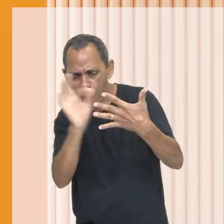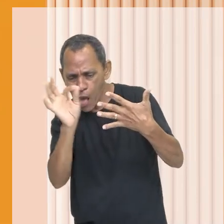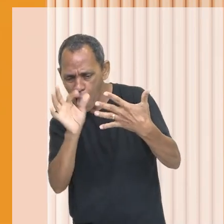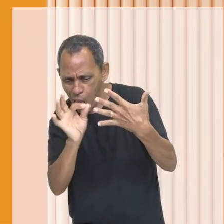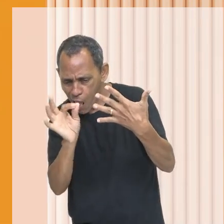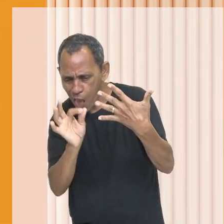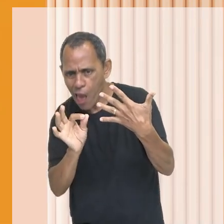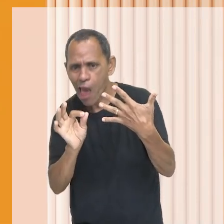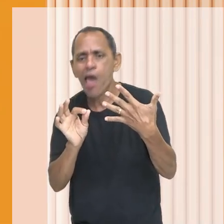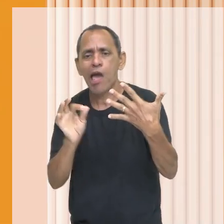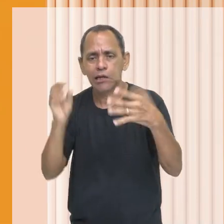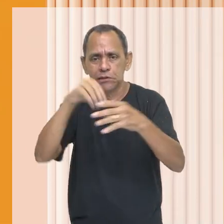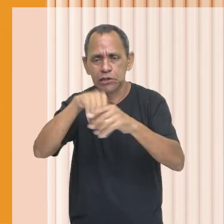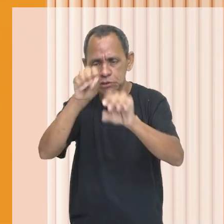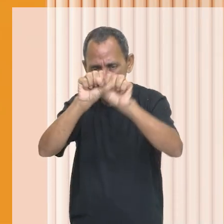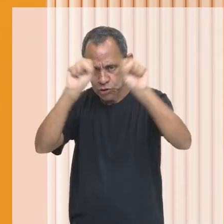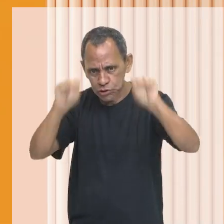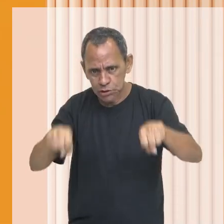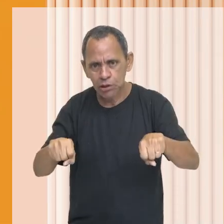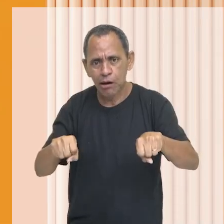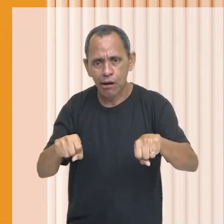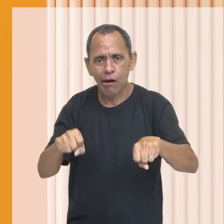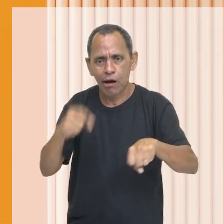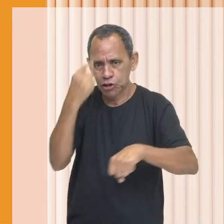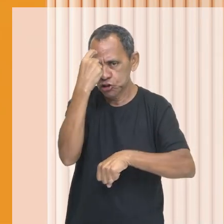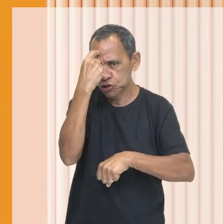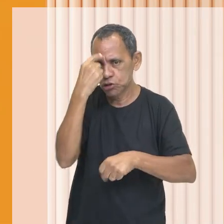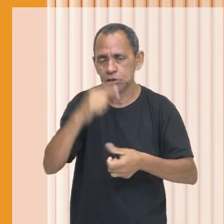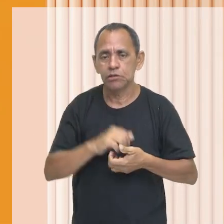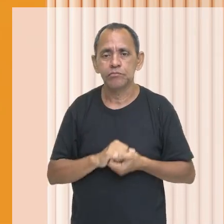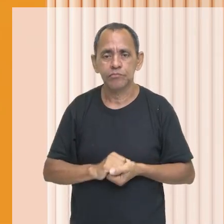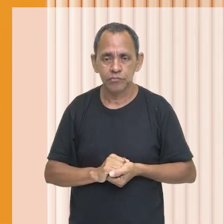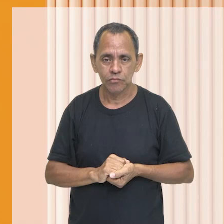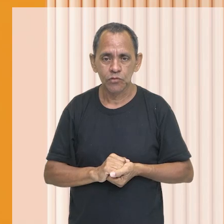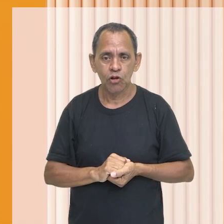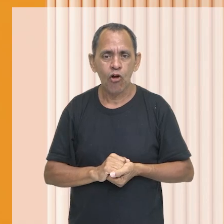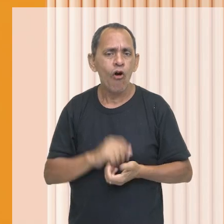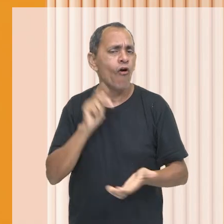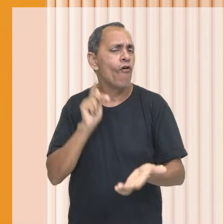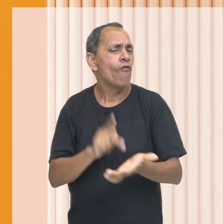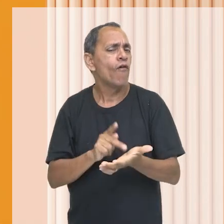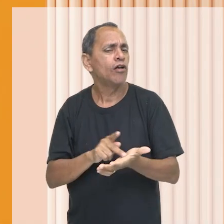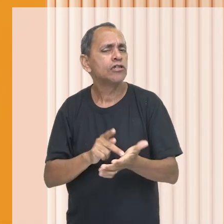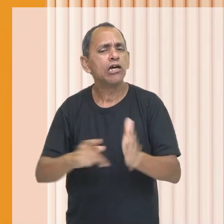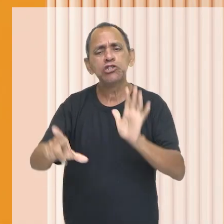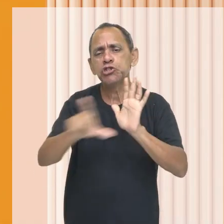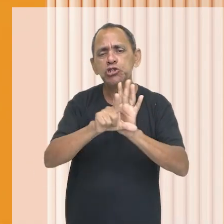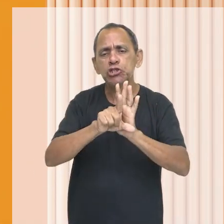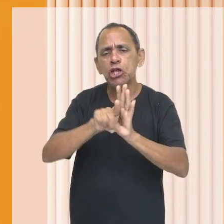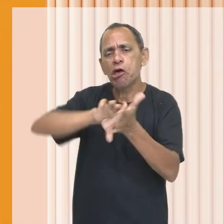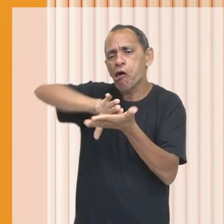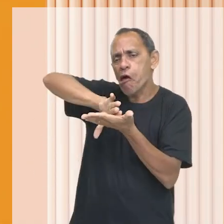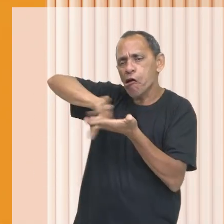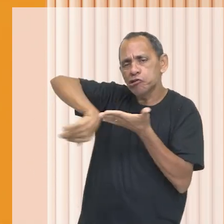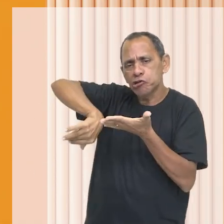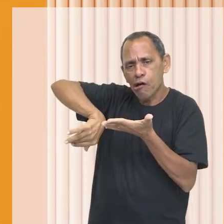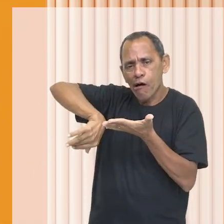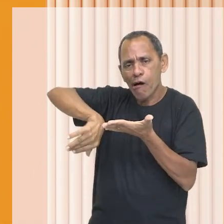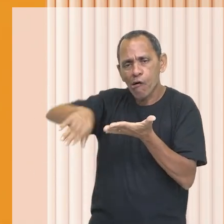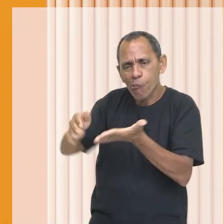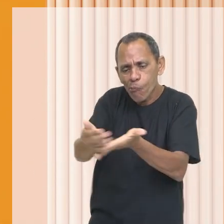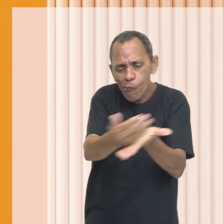na sociedade indiana. Então, só o fato de uma lei abolir por questões éticas ou